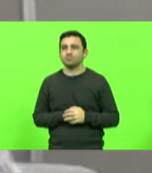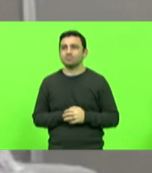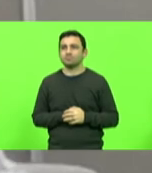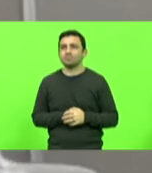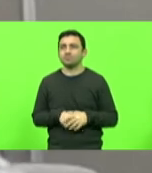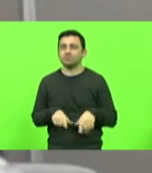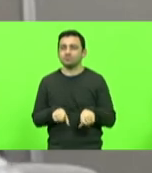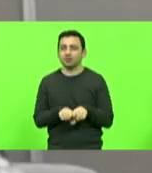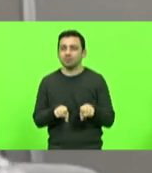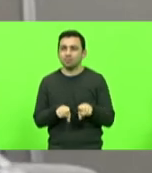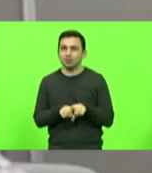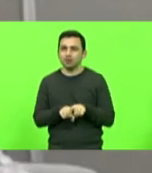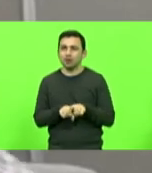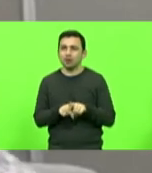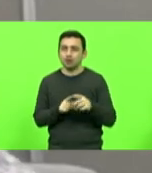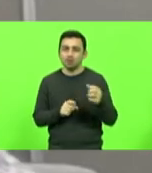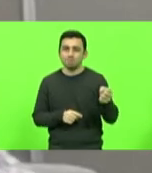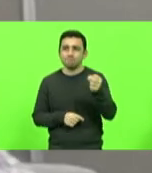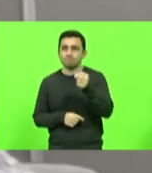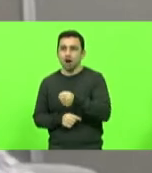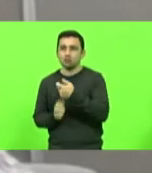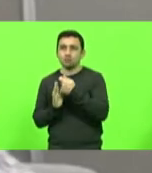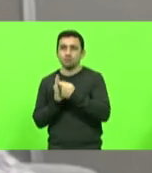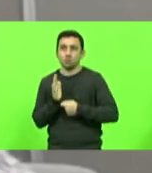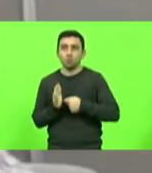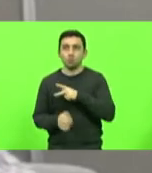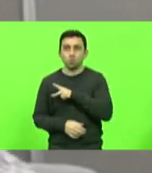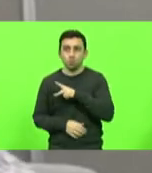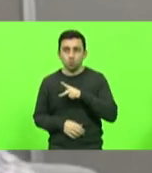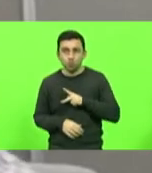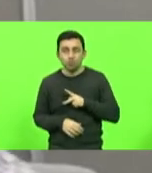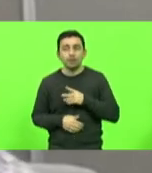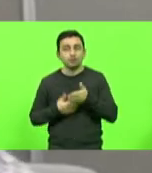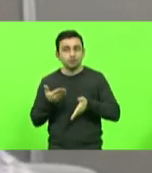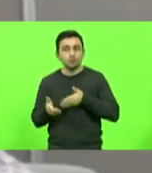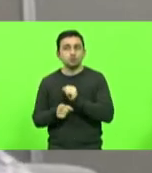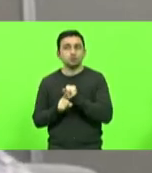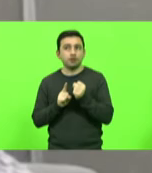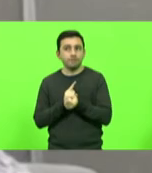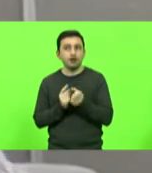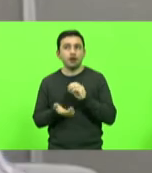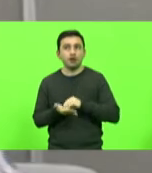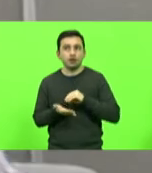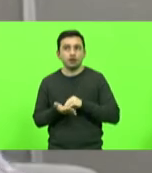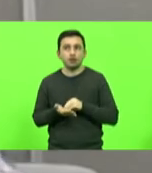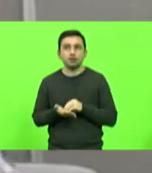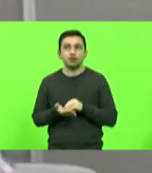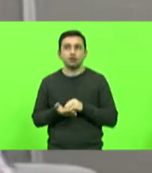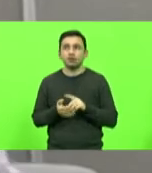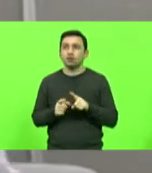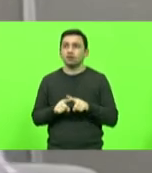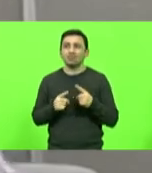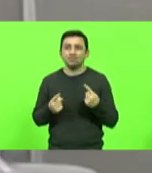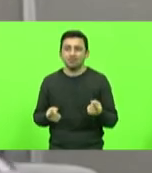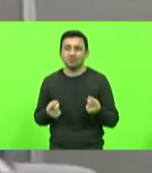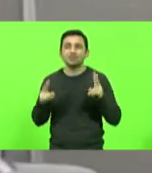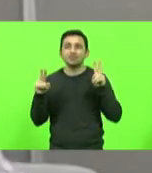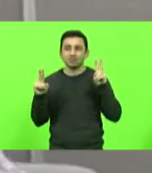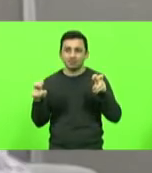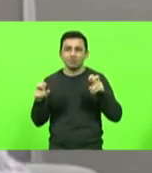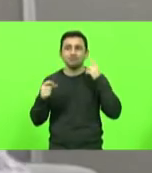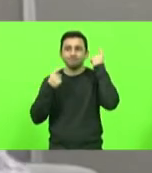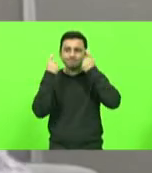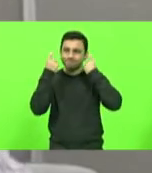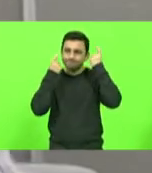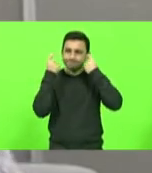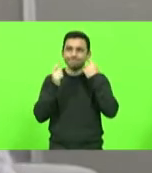de reposição dos servidores públicos nas assistências sociais. E então essa questão ela preocupa